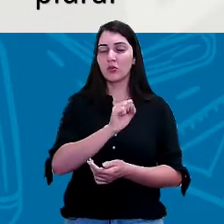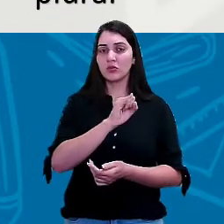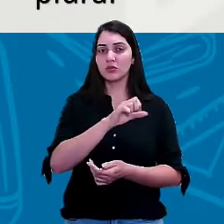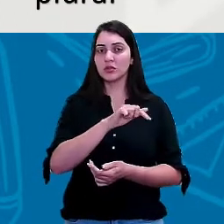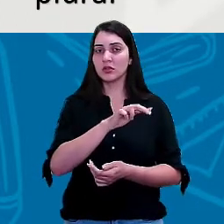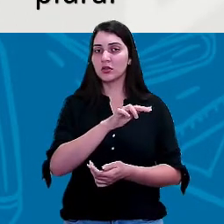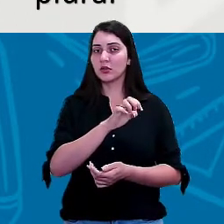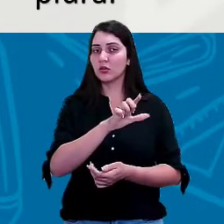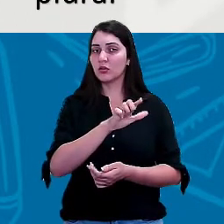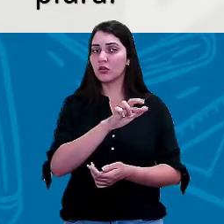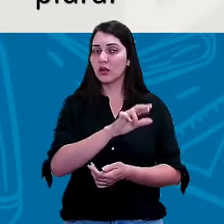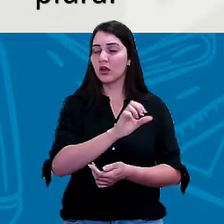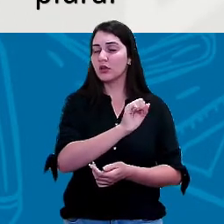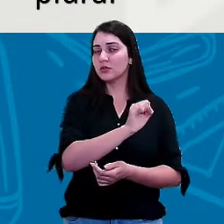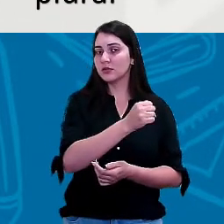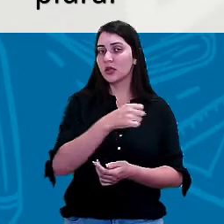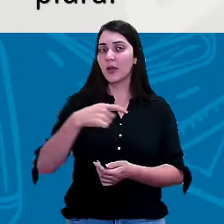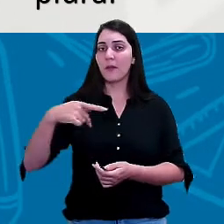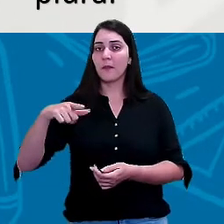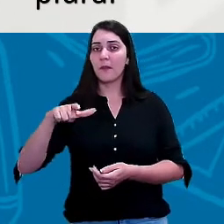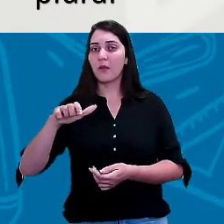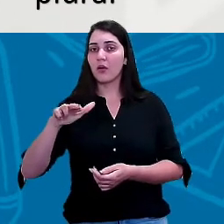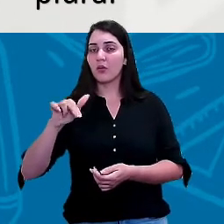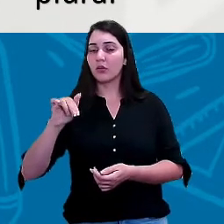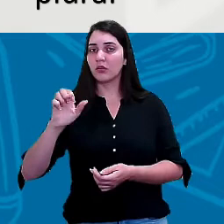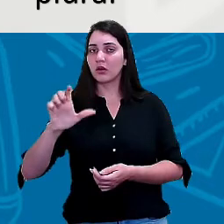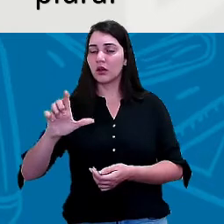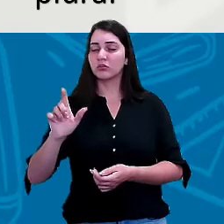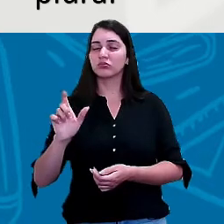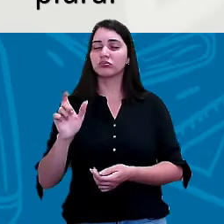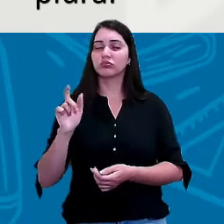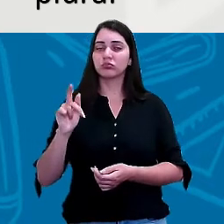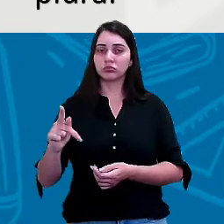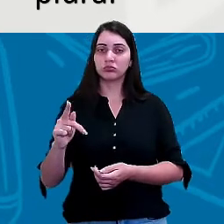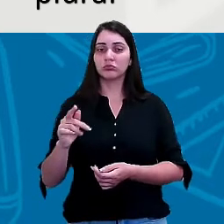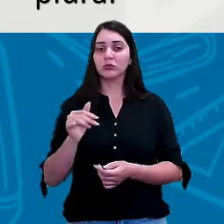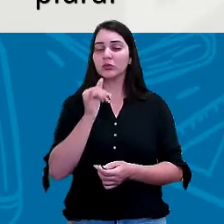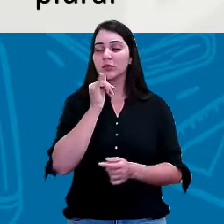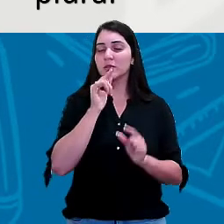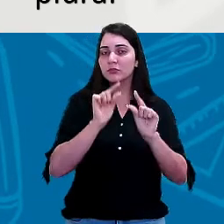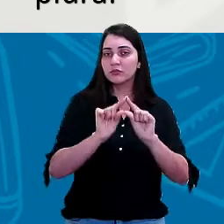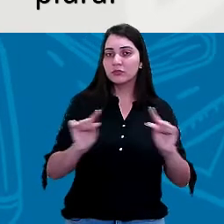do plural, não é? Se a frase ela vier